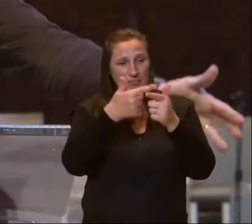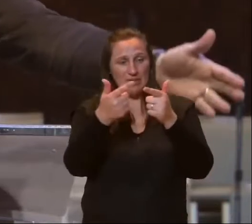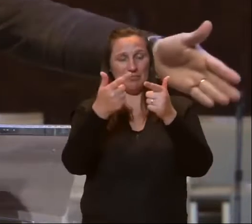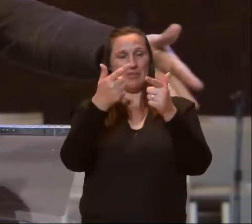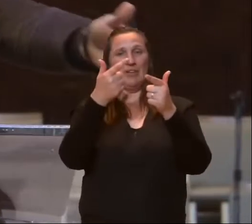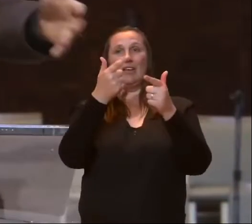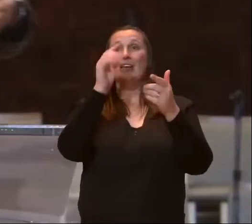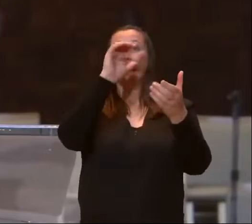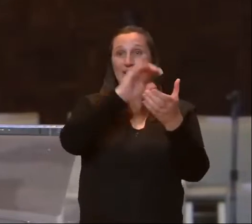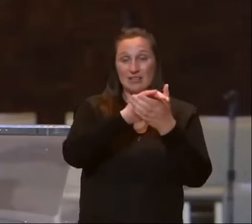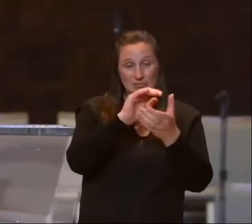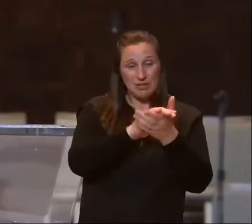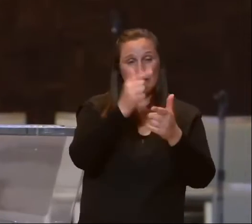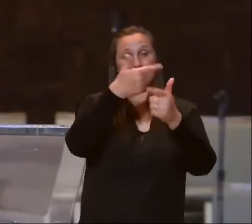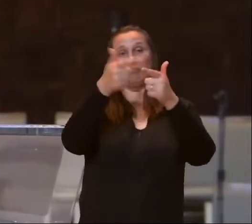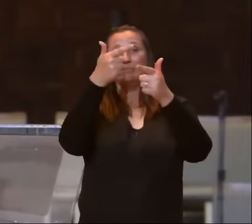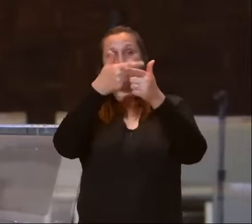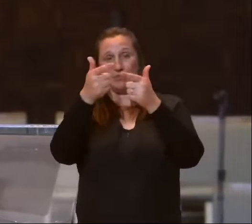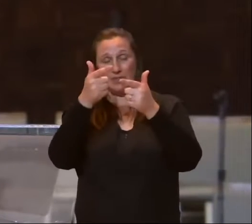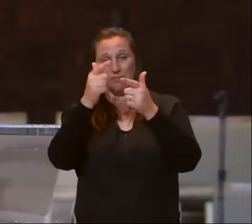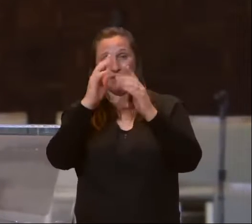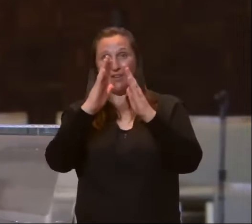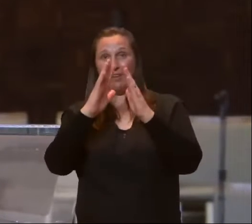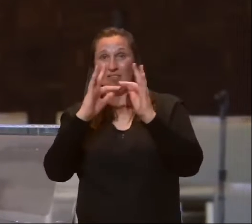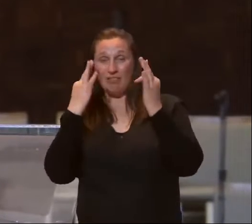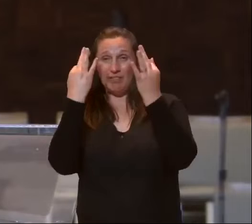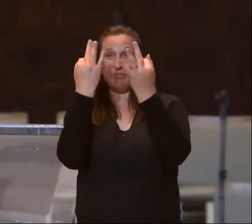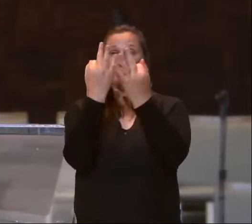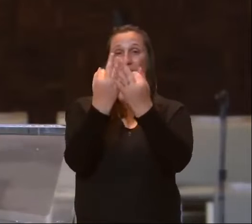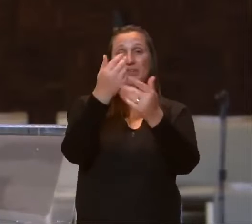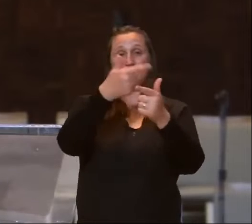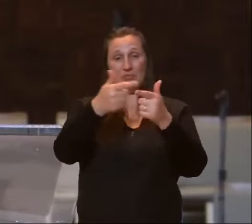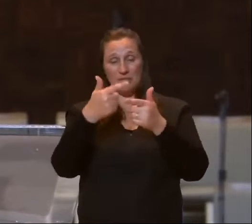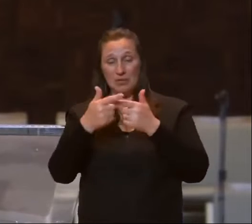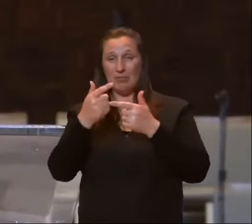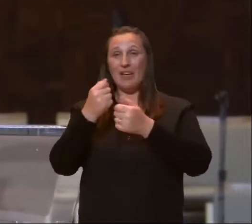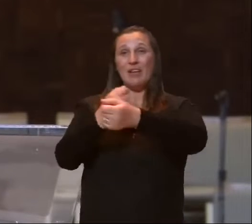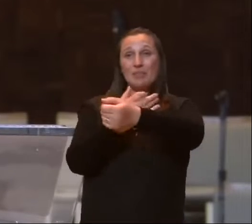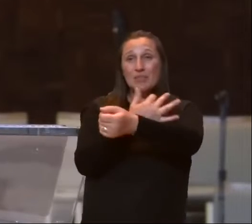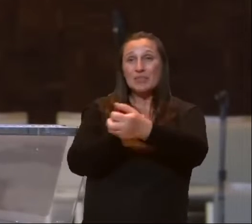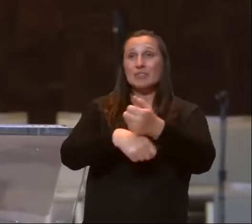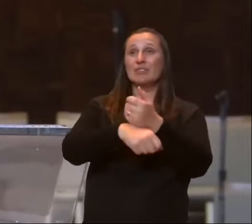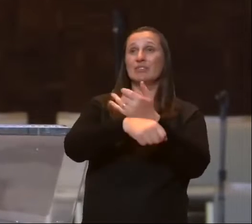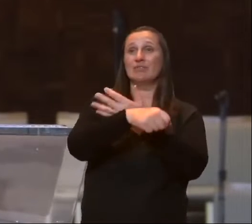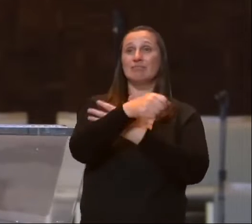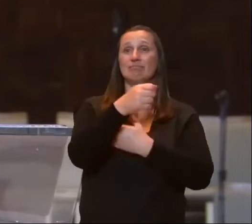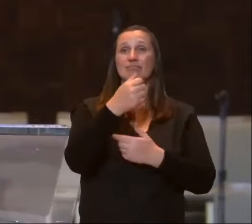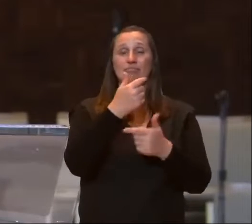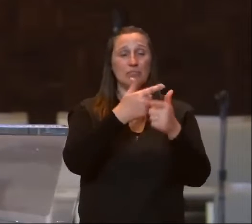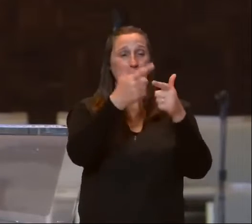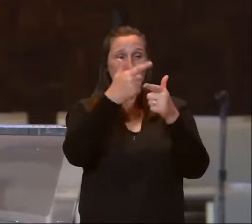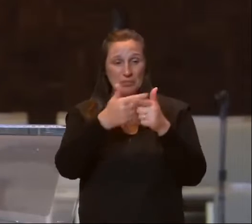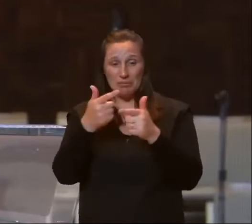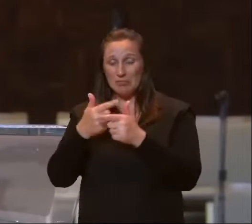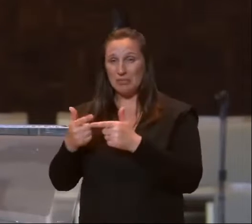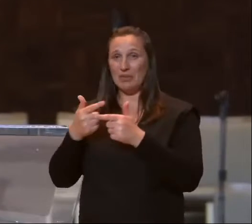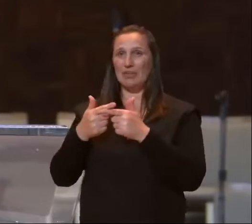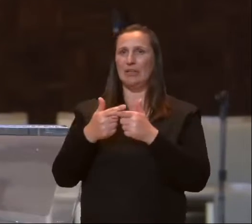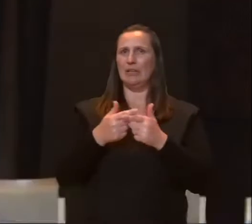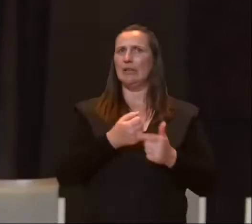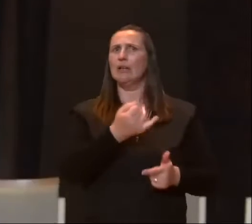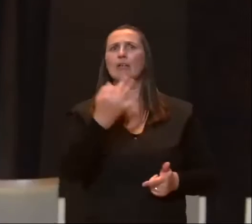do casamento, que se transforma no problema do lar, que se transforma no problema emocional. E quantos de